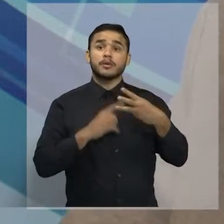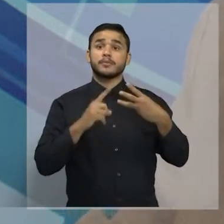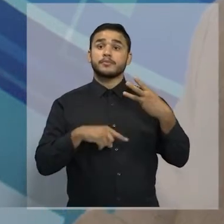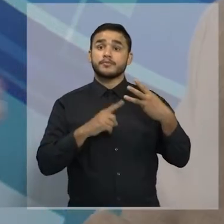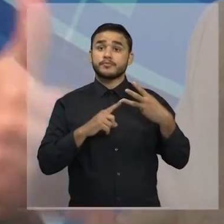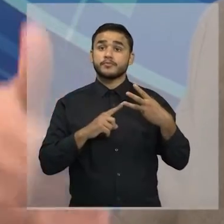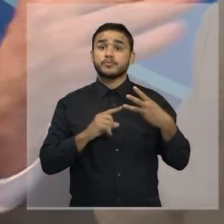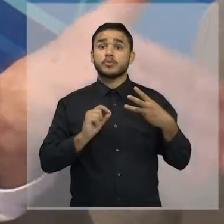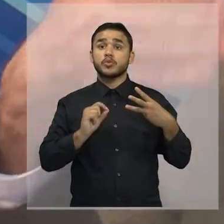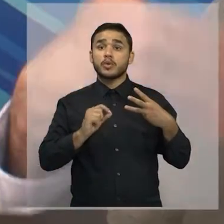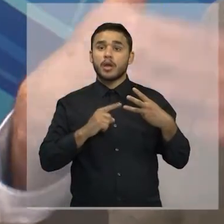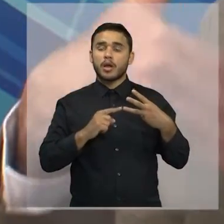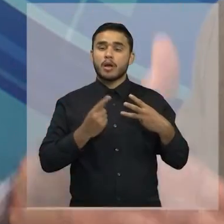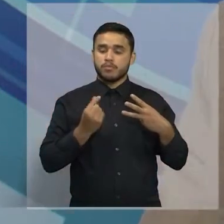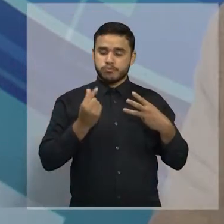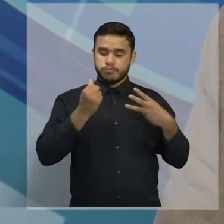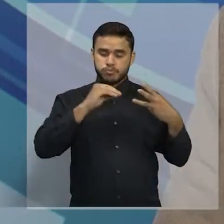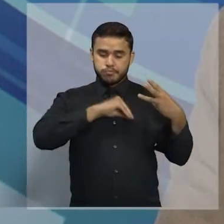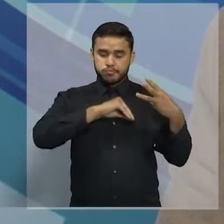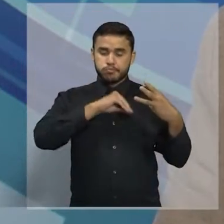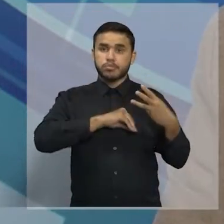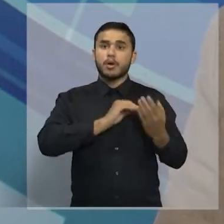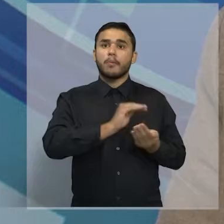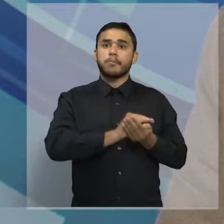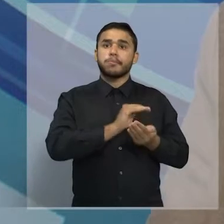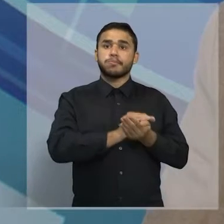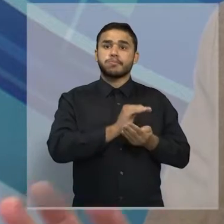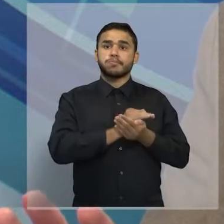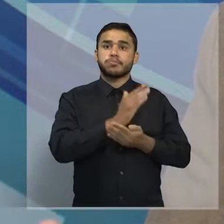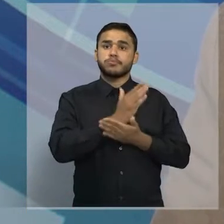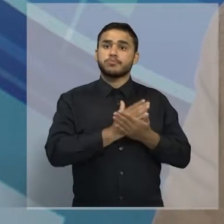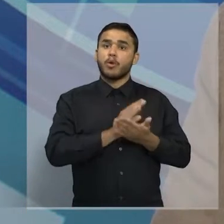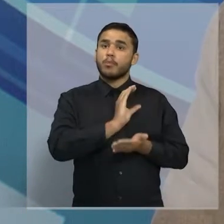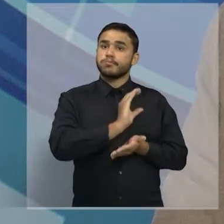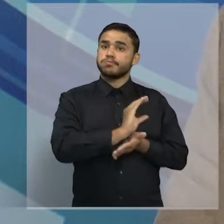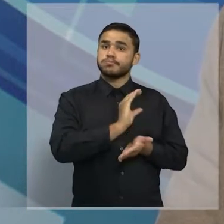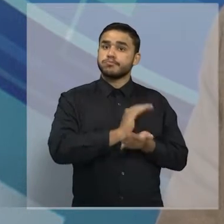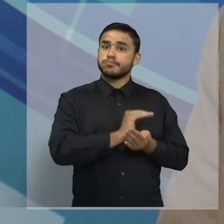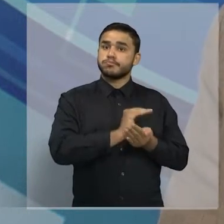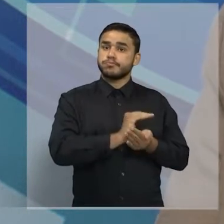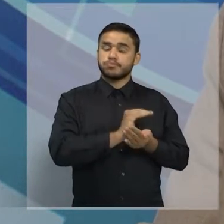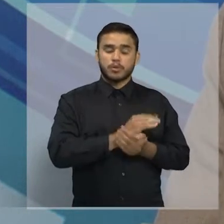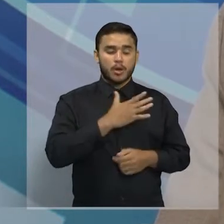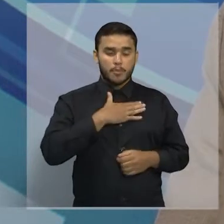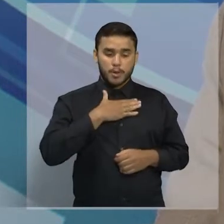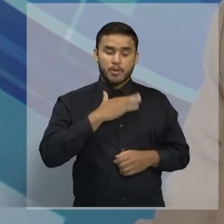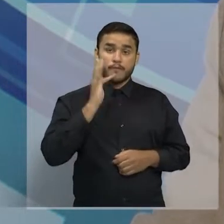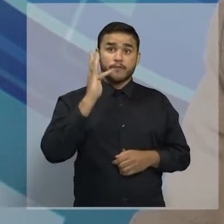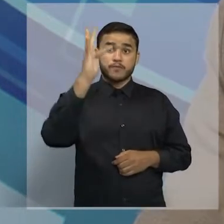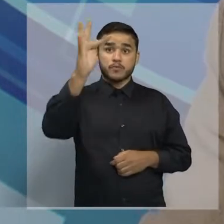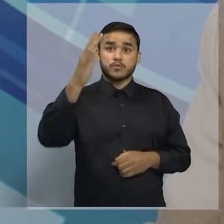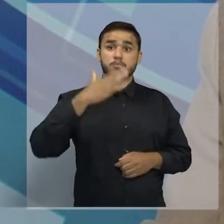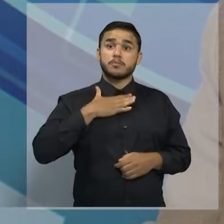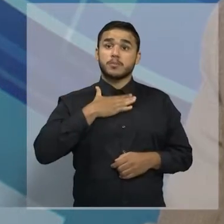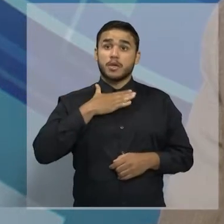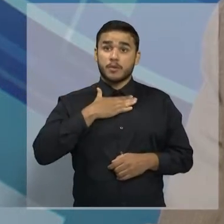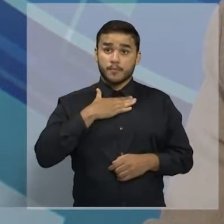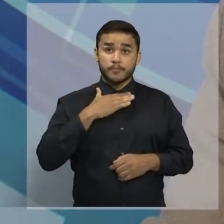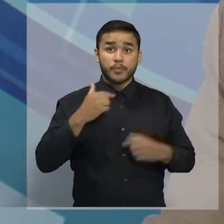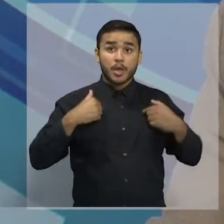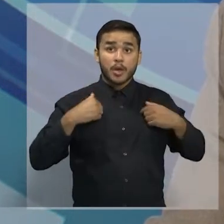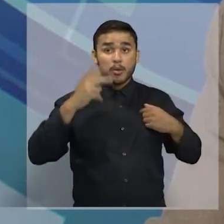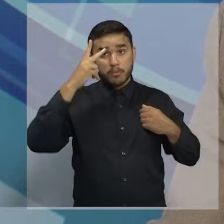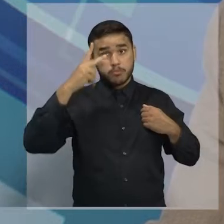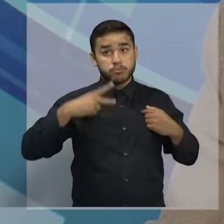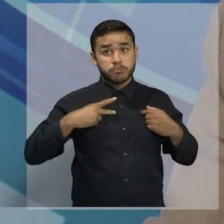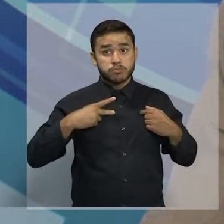elevada, pode fazer sua própria poupança, e aí é legítimo. O grande problema